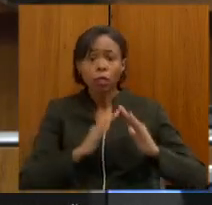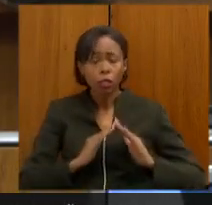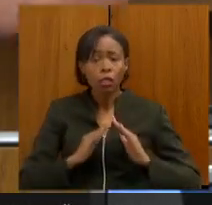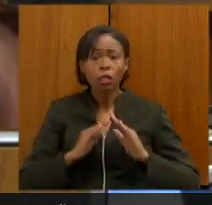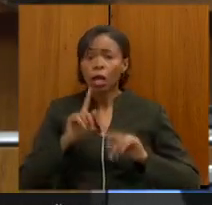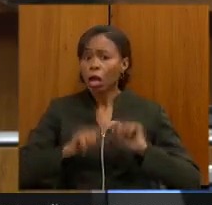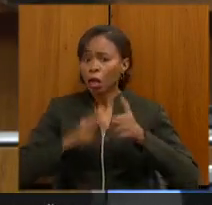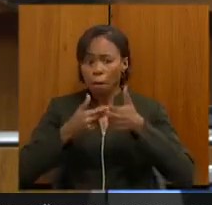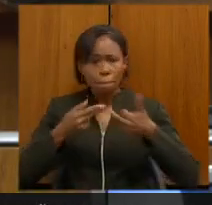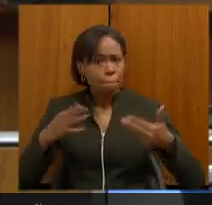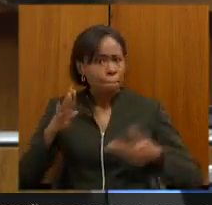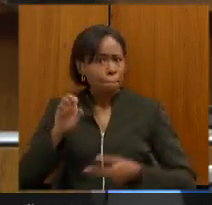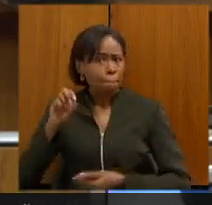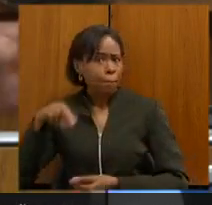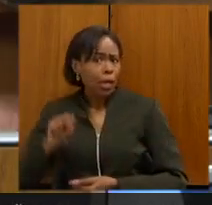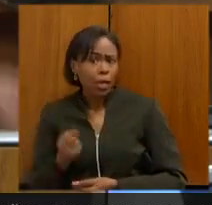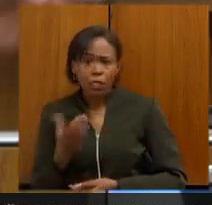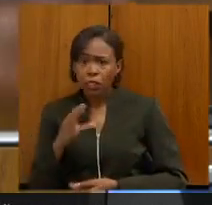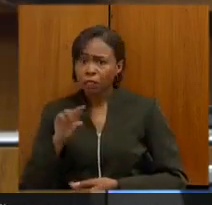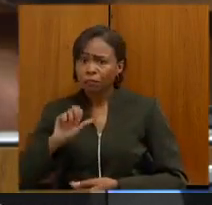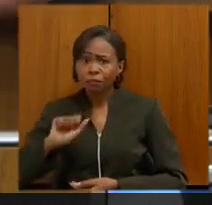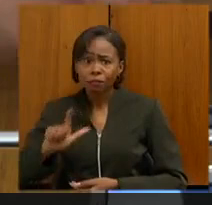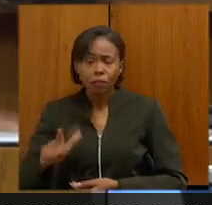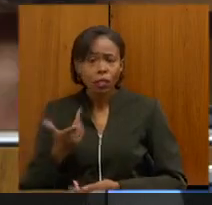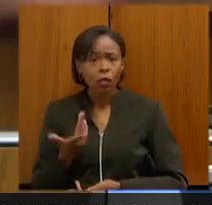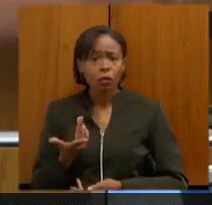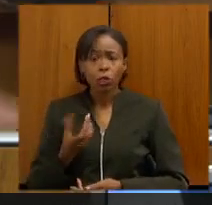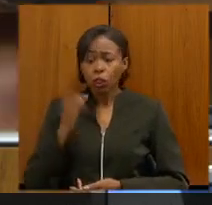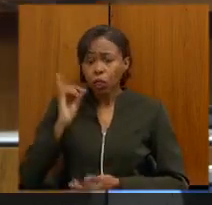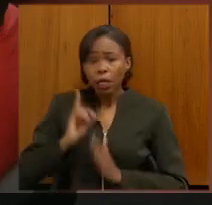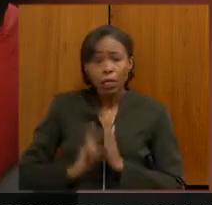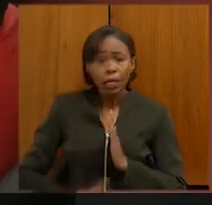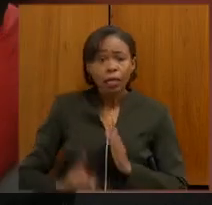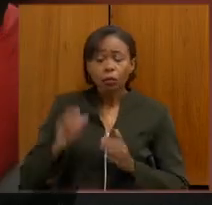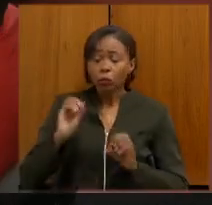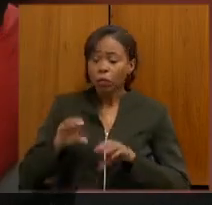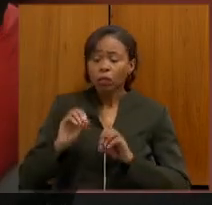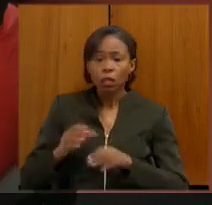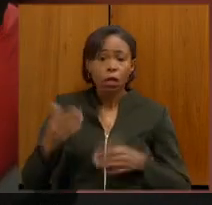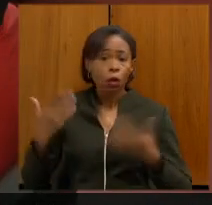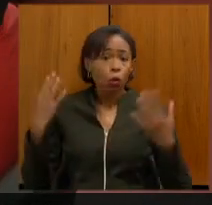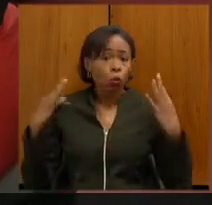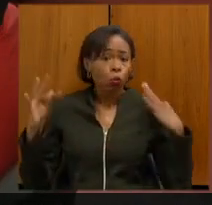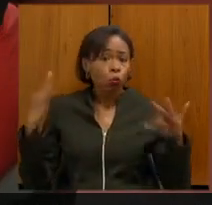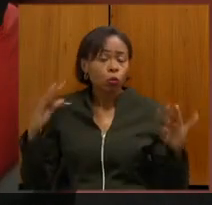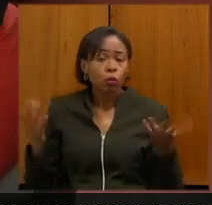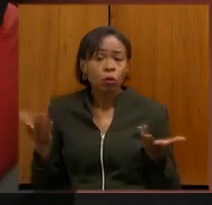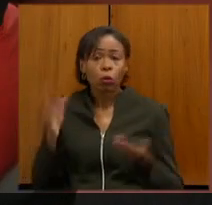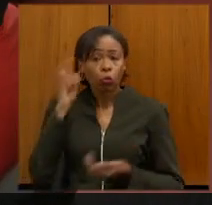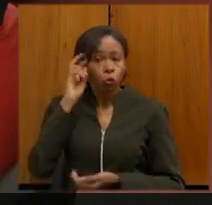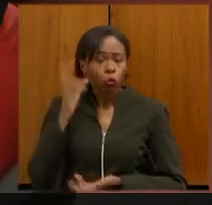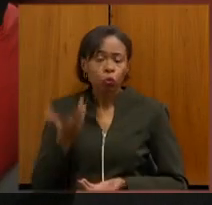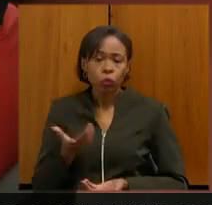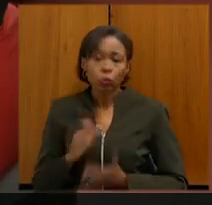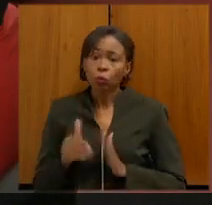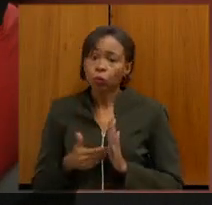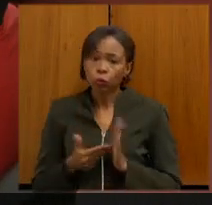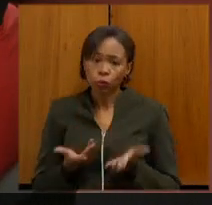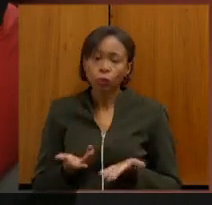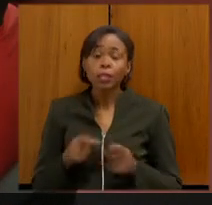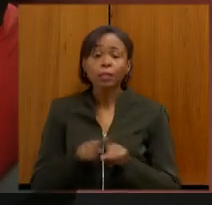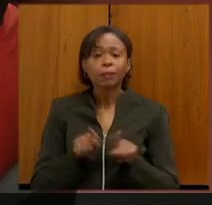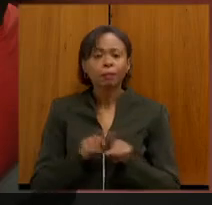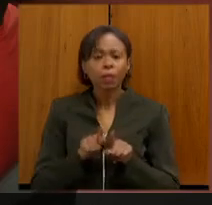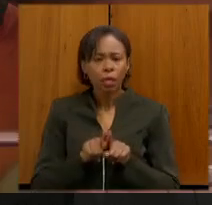o direito do ser humano educação saúde cultura lazer e também nós